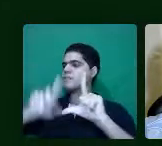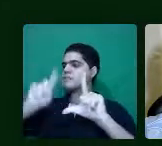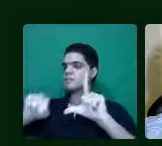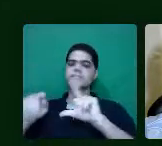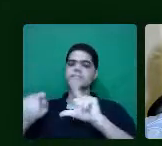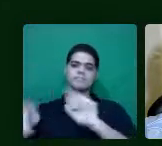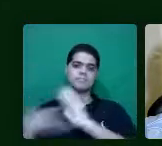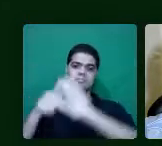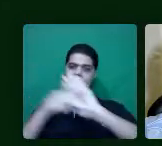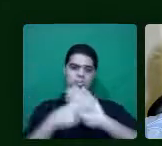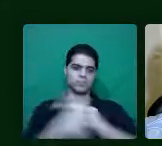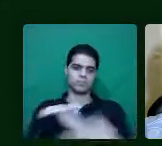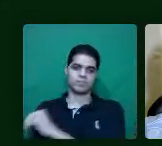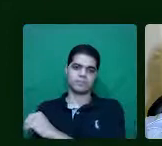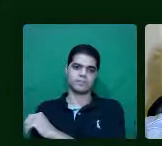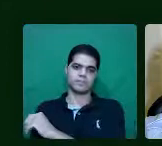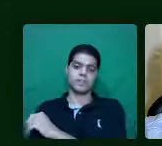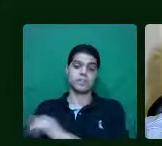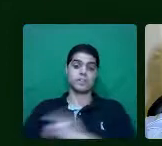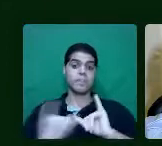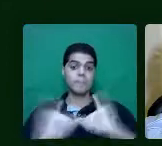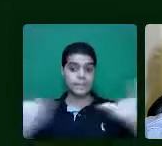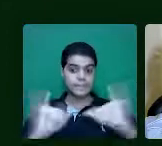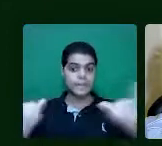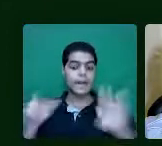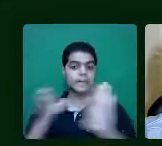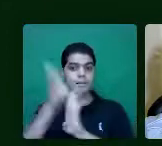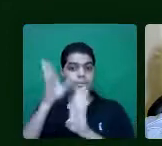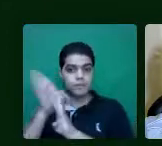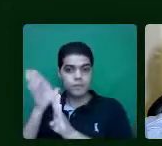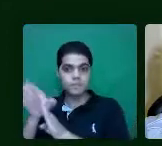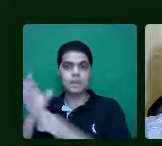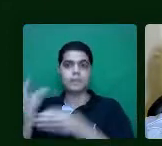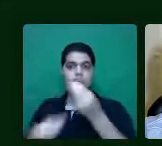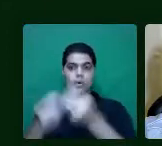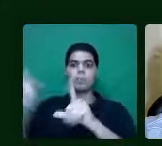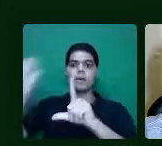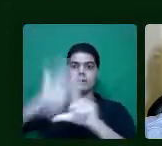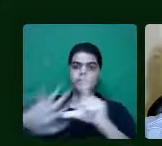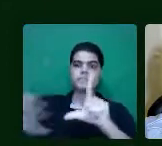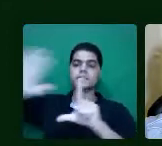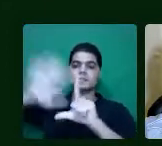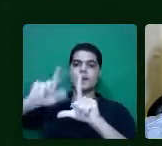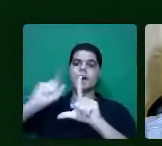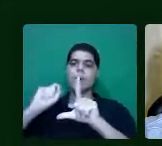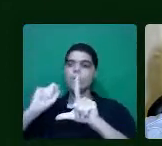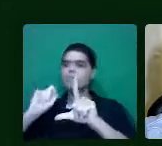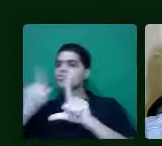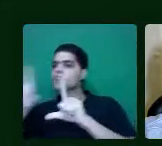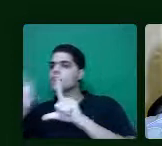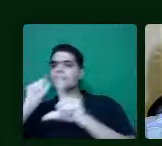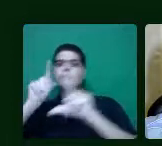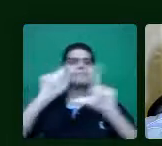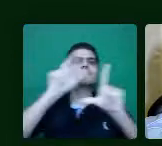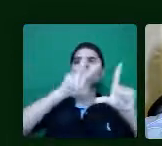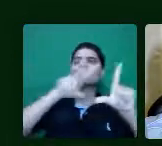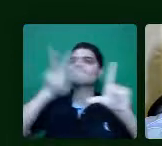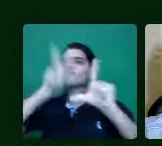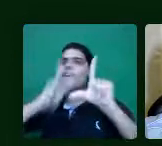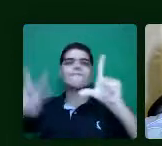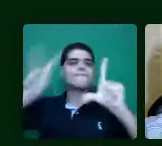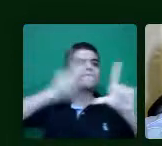vai passar para vocês a orientação de como que você fica na plataforma, onde que essa solicitação aparece. Fiquem tranquilos, vocês